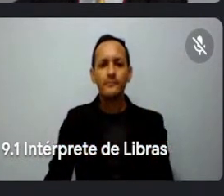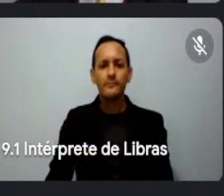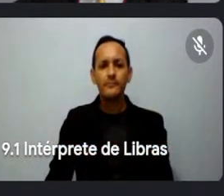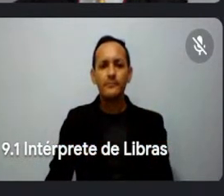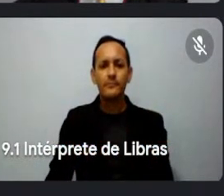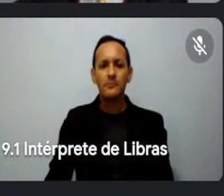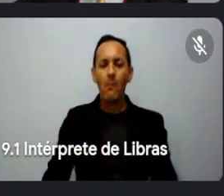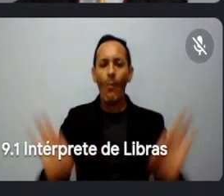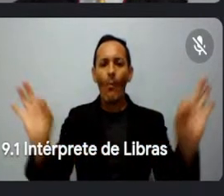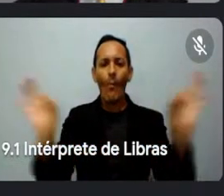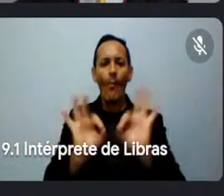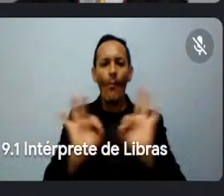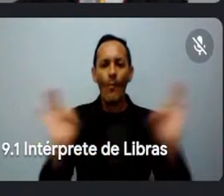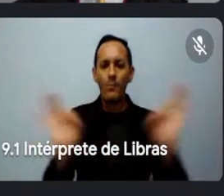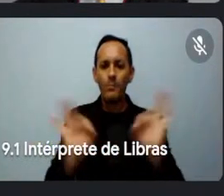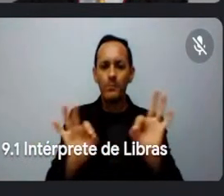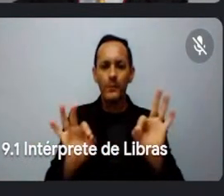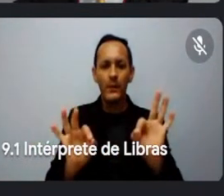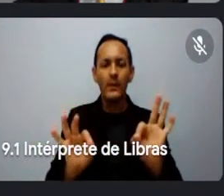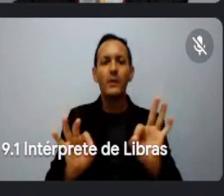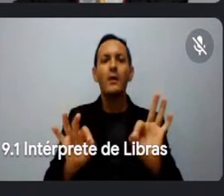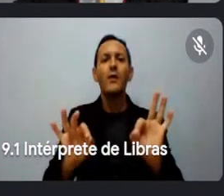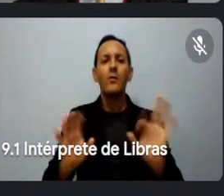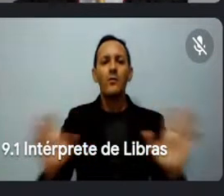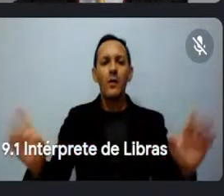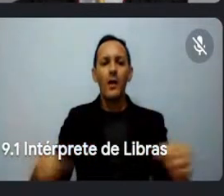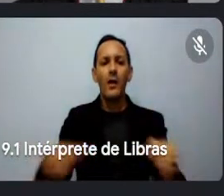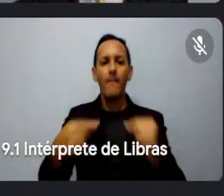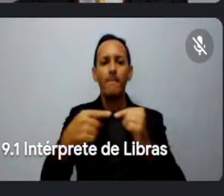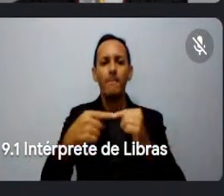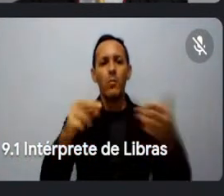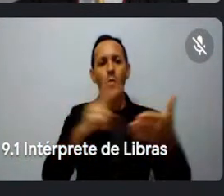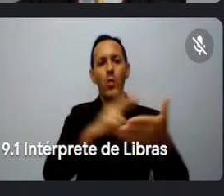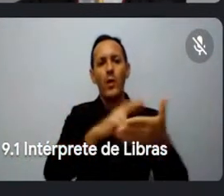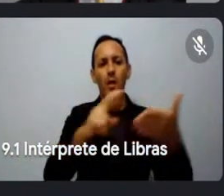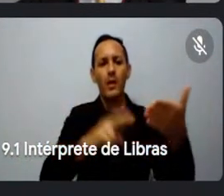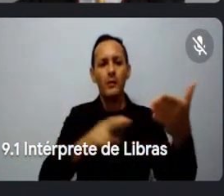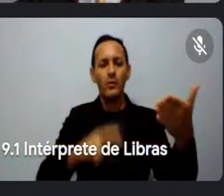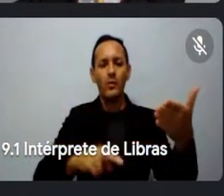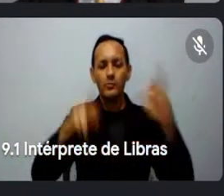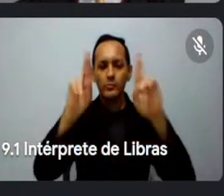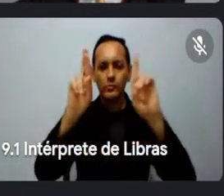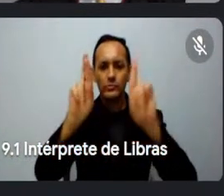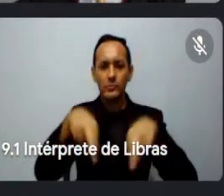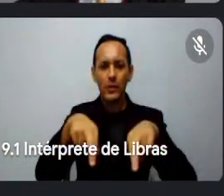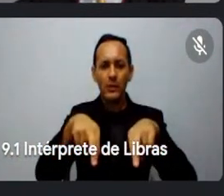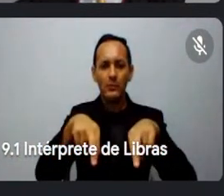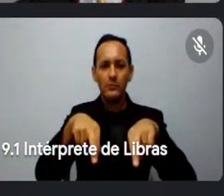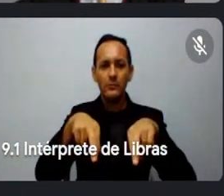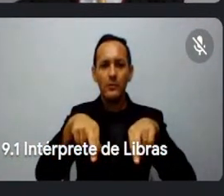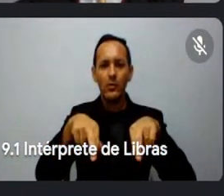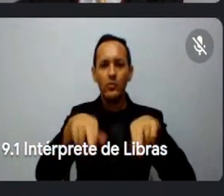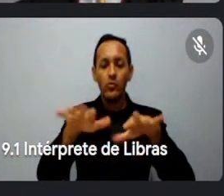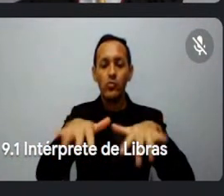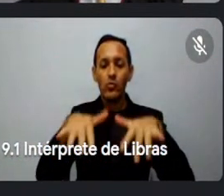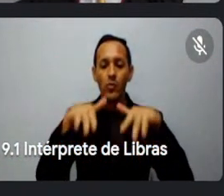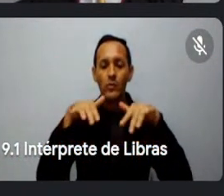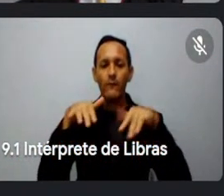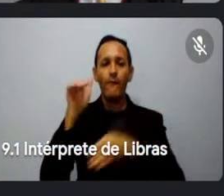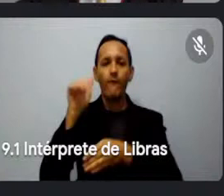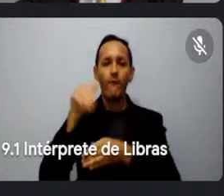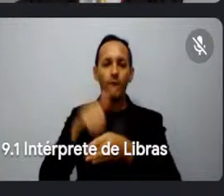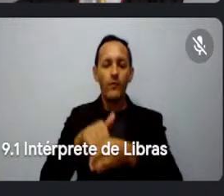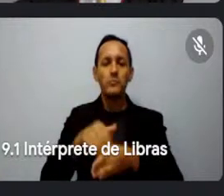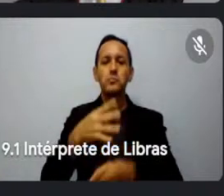em não havendo então da Claro da Claro outra policial resultado aqui a cor de volta no sentido de